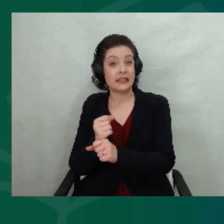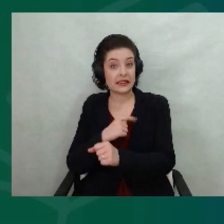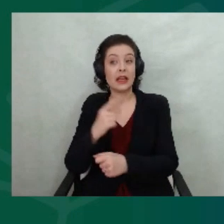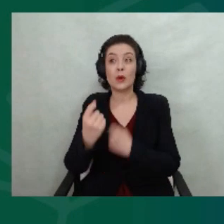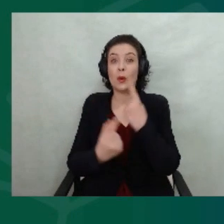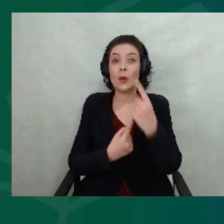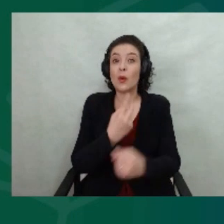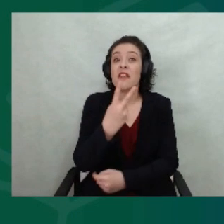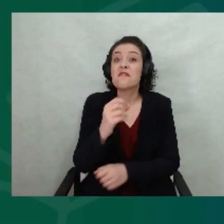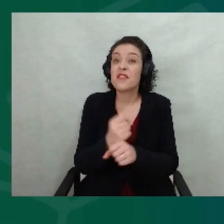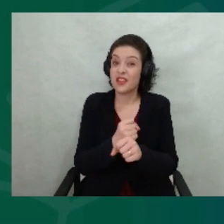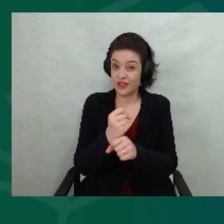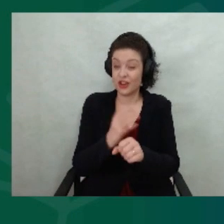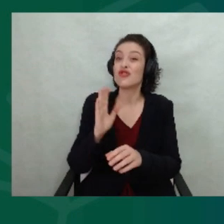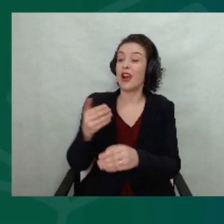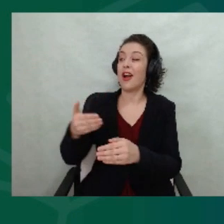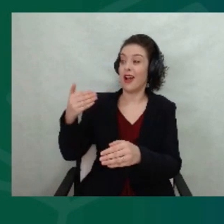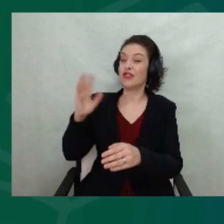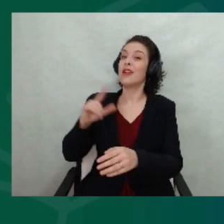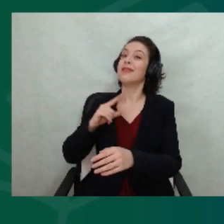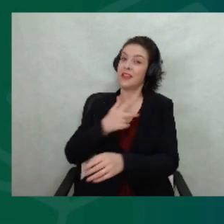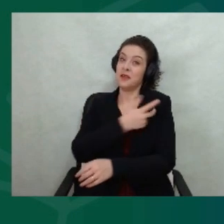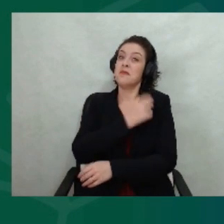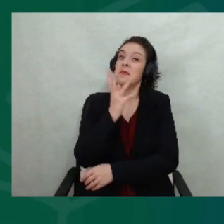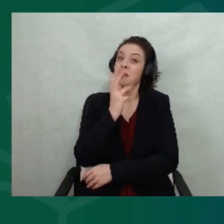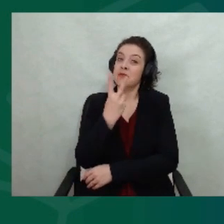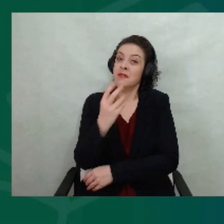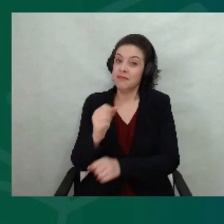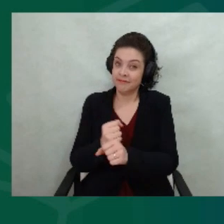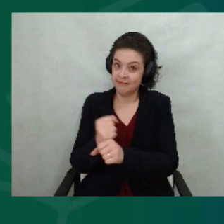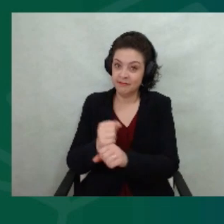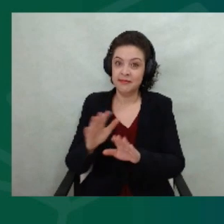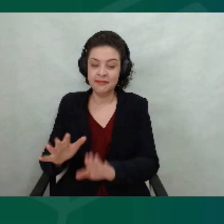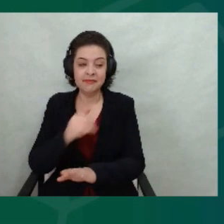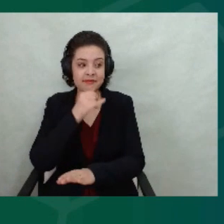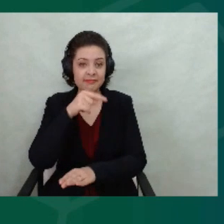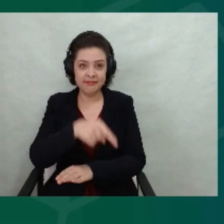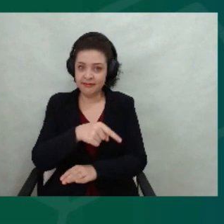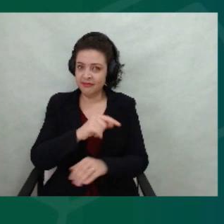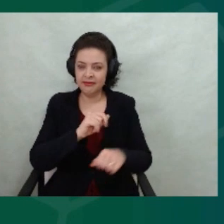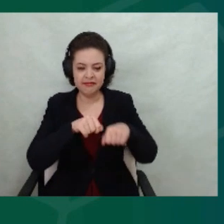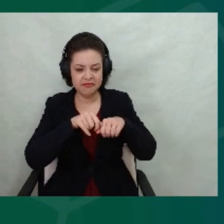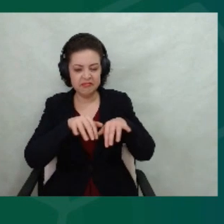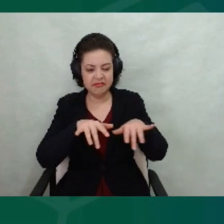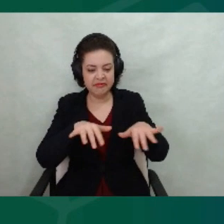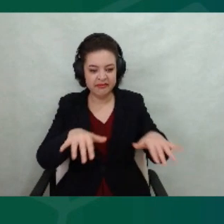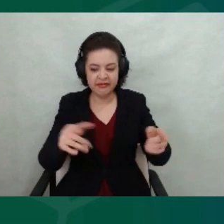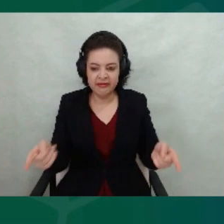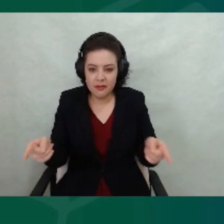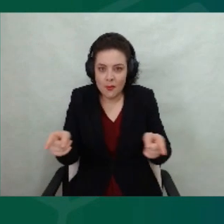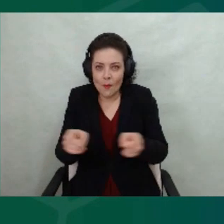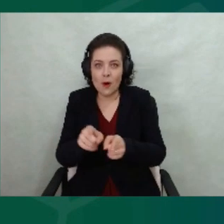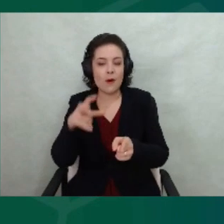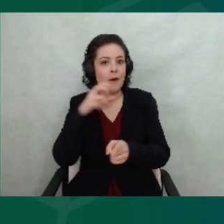anos para serem desenvolvidas. No caso da pandemia, isto é reduzido tremendamente e